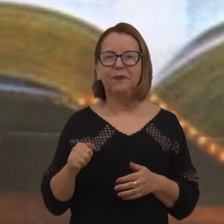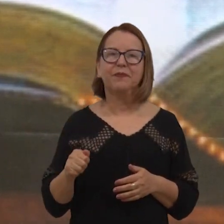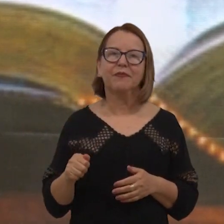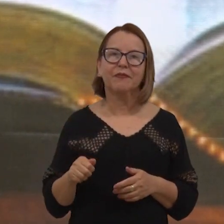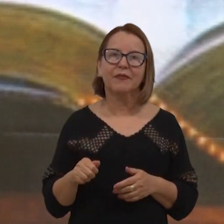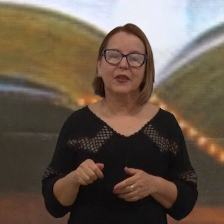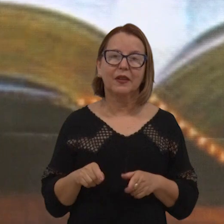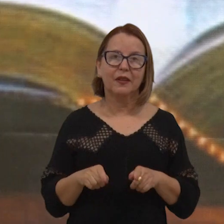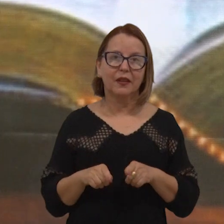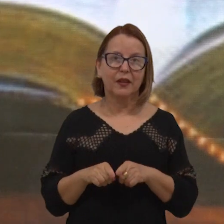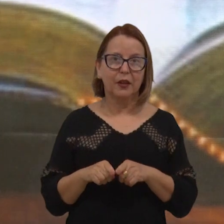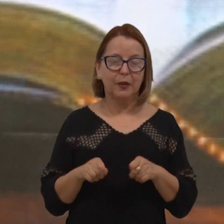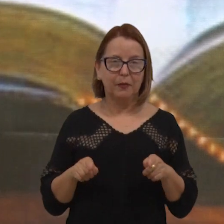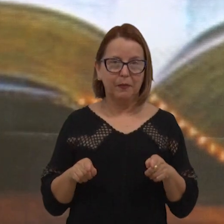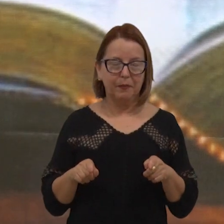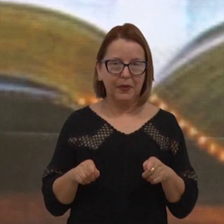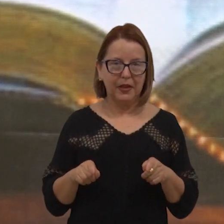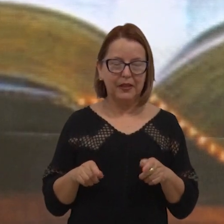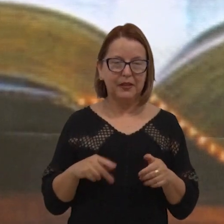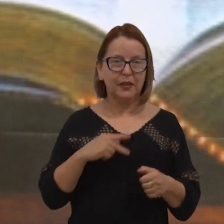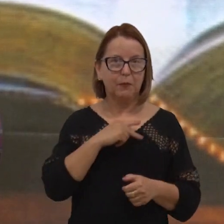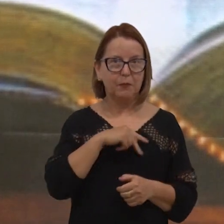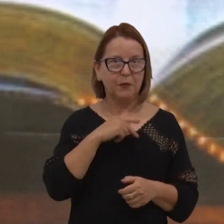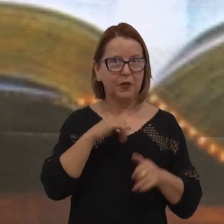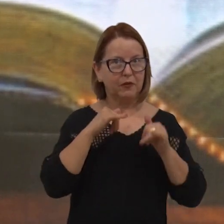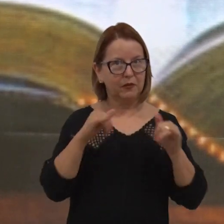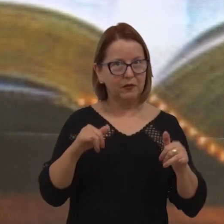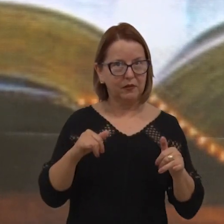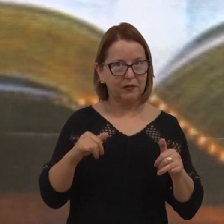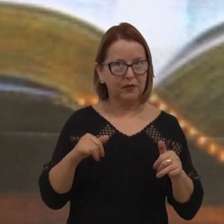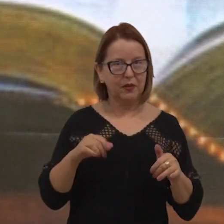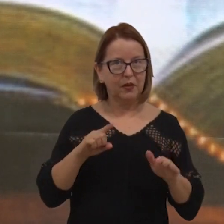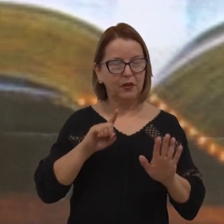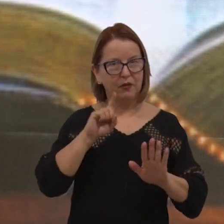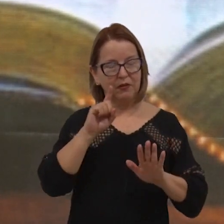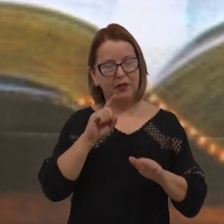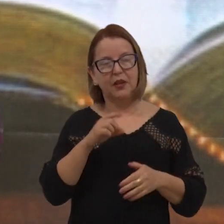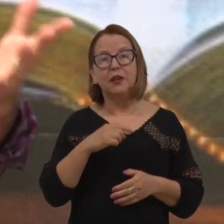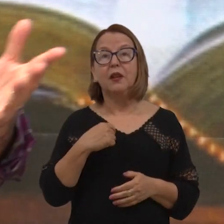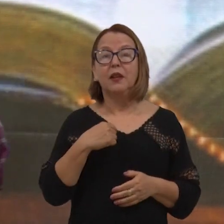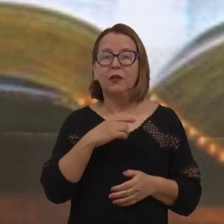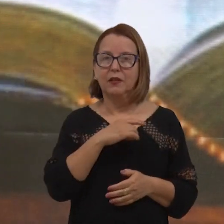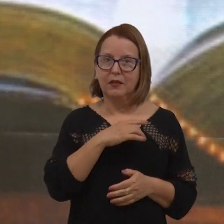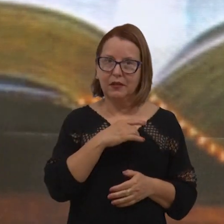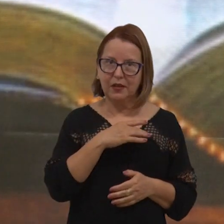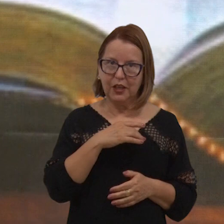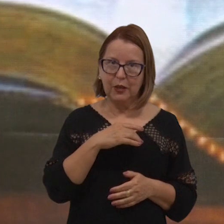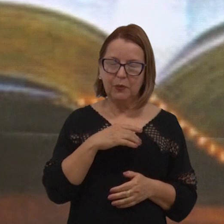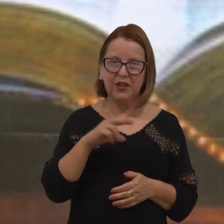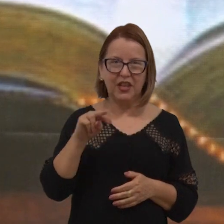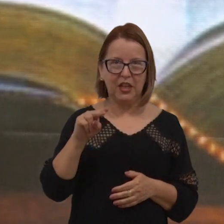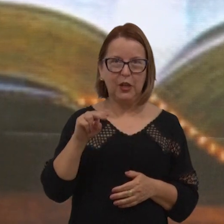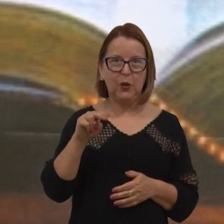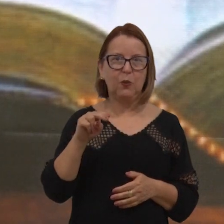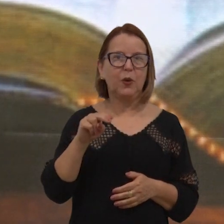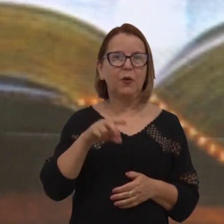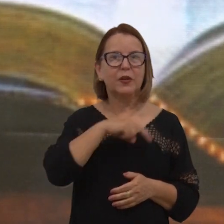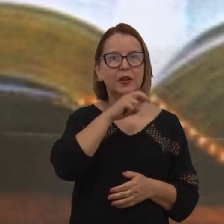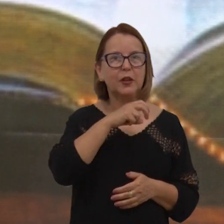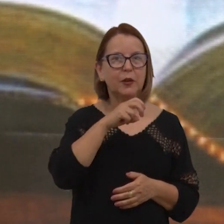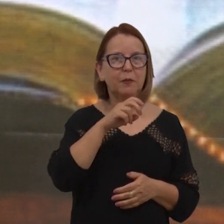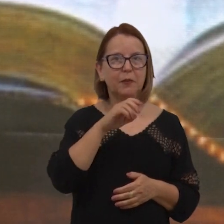E Paulo está dizendo para os irmãos, olha, eu temo que assim como a serpente enganou a Eva, de alguma maneira a mente de vocês